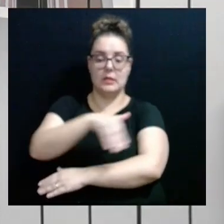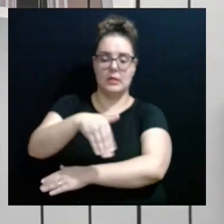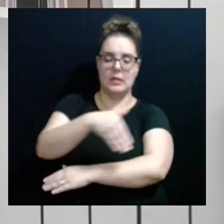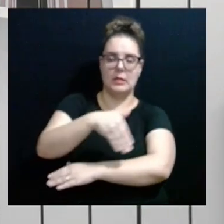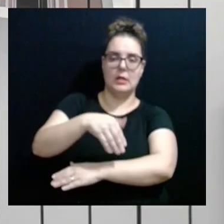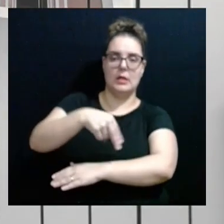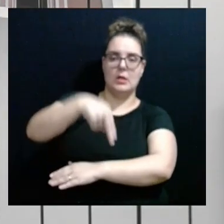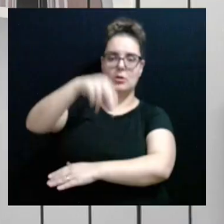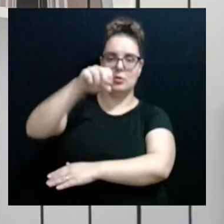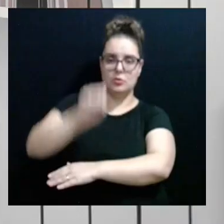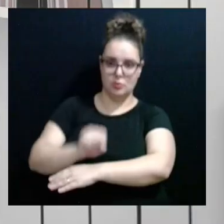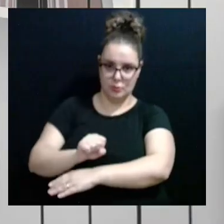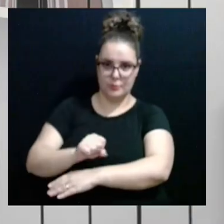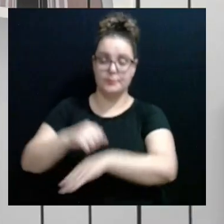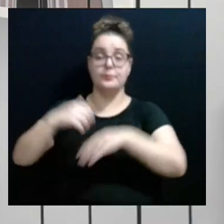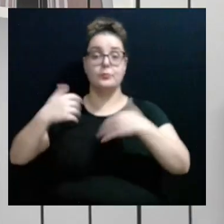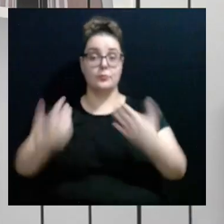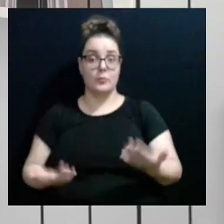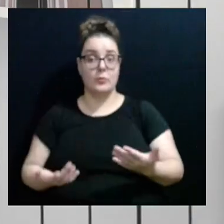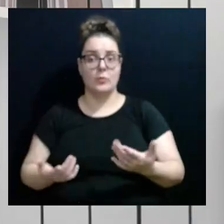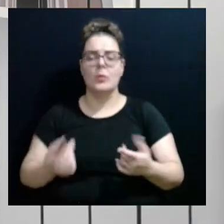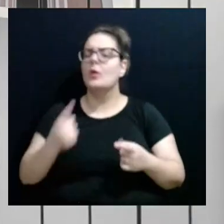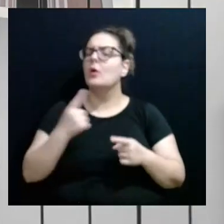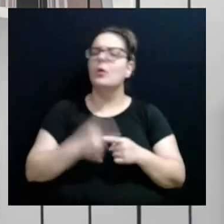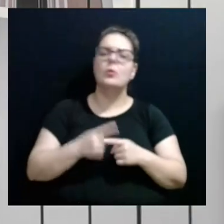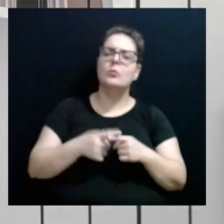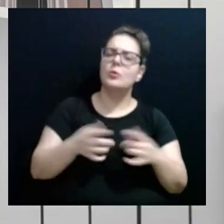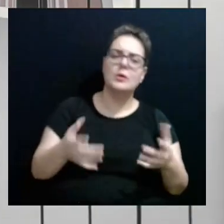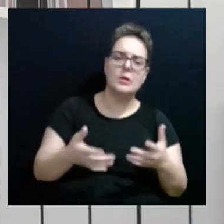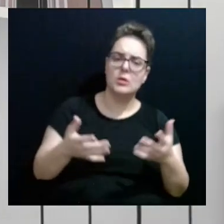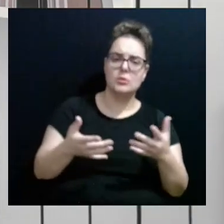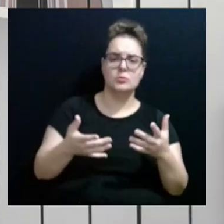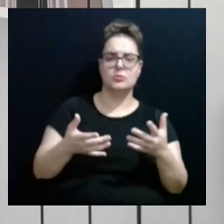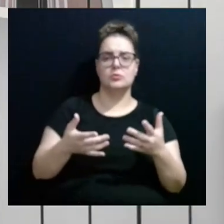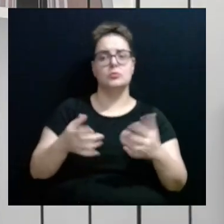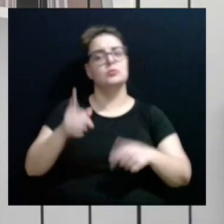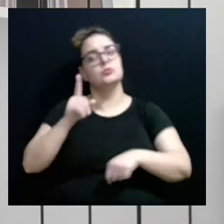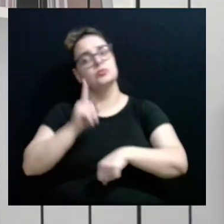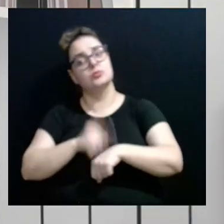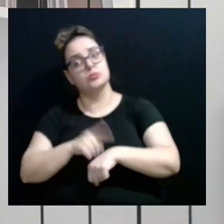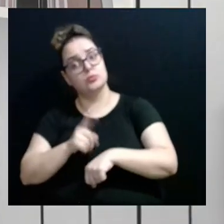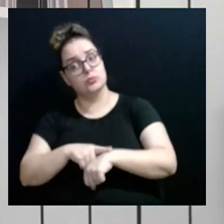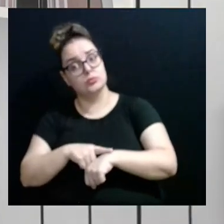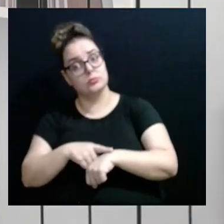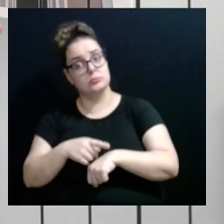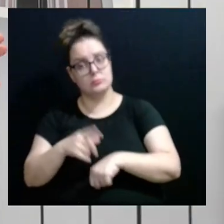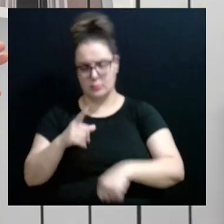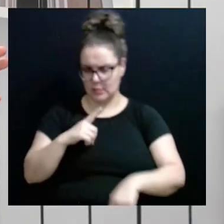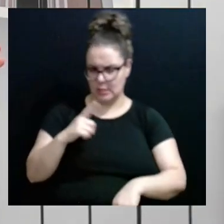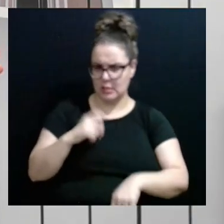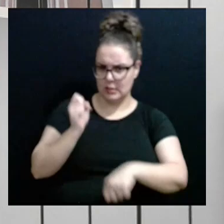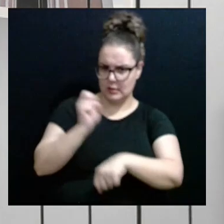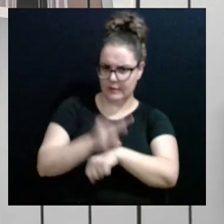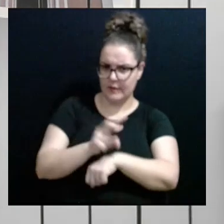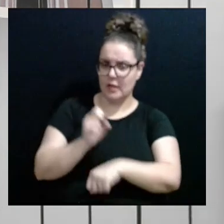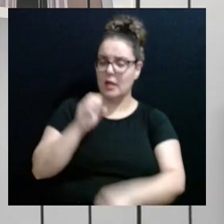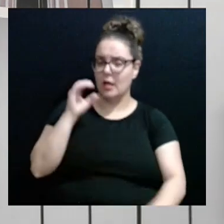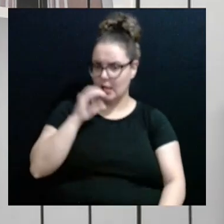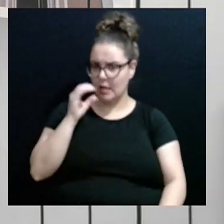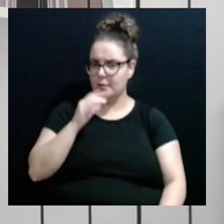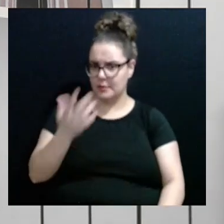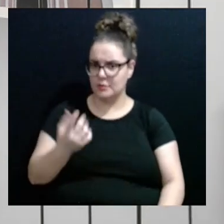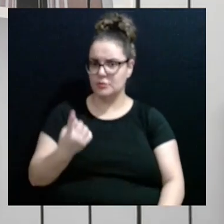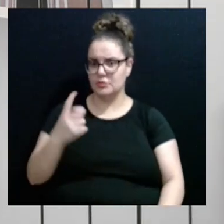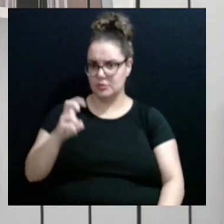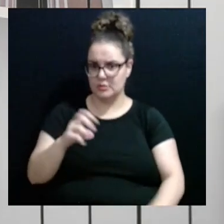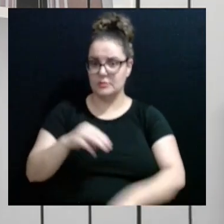Sul. Então, sobre o porquê desta iniciativa, os horários, se vai ter aquelas vagas rápidas de 15 minutos, eu